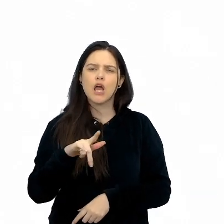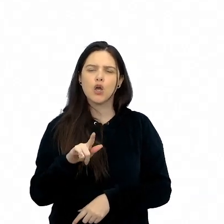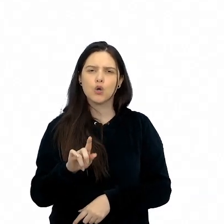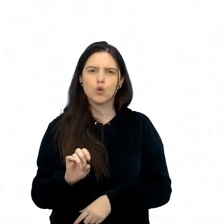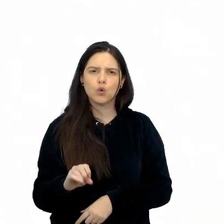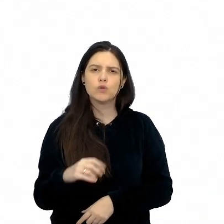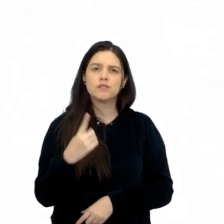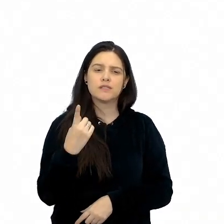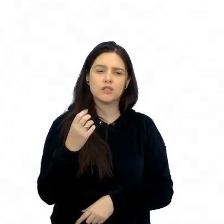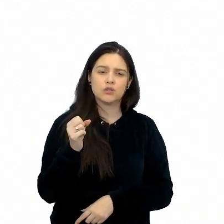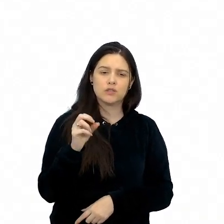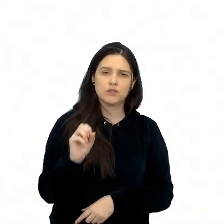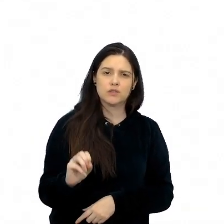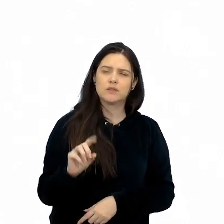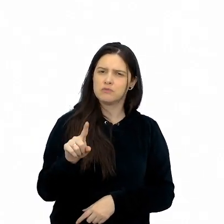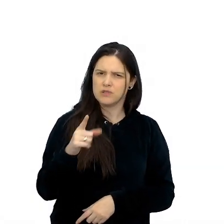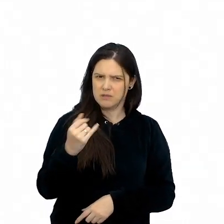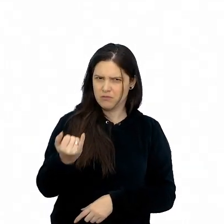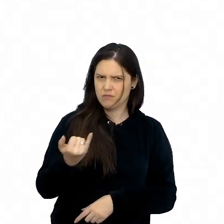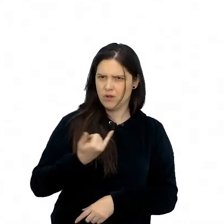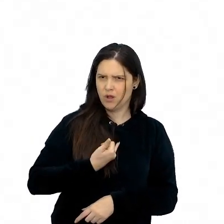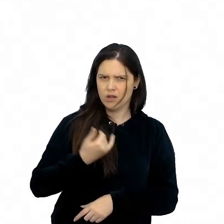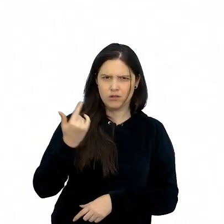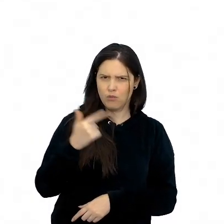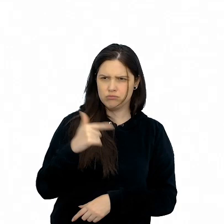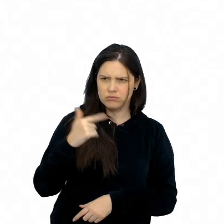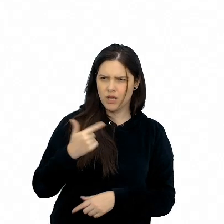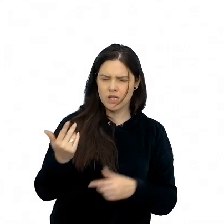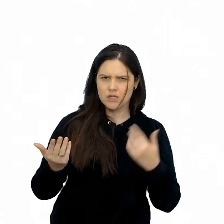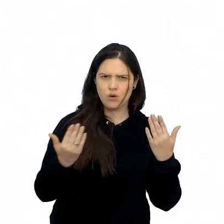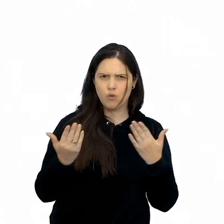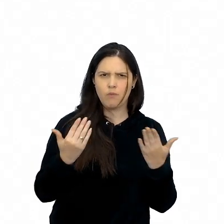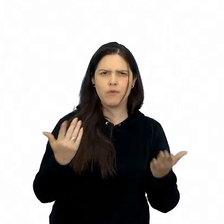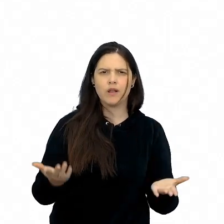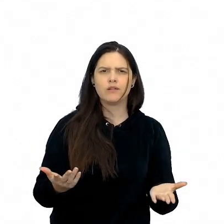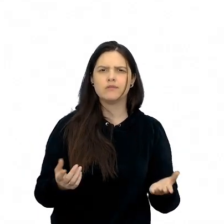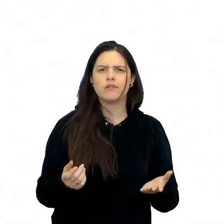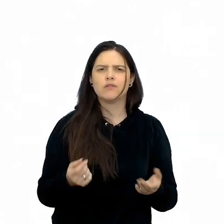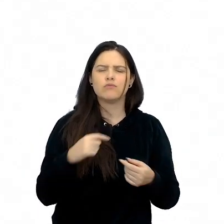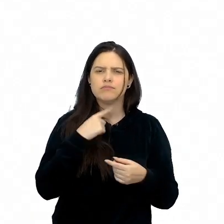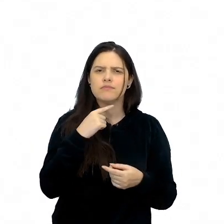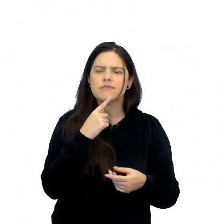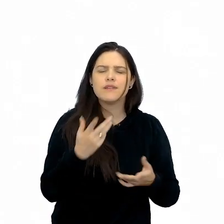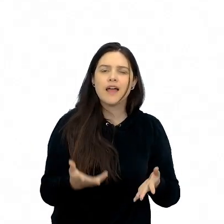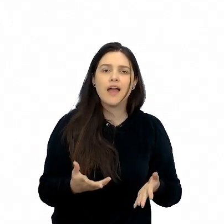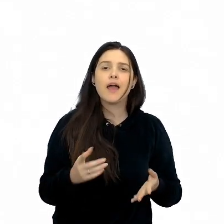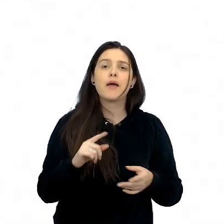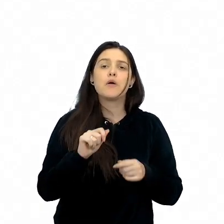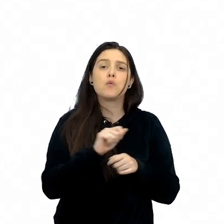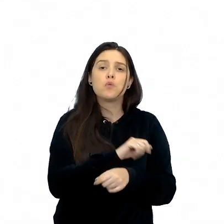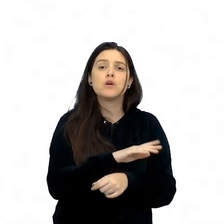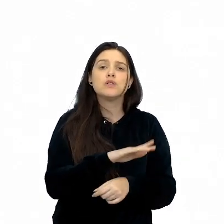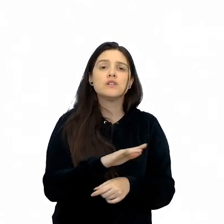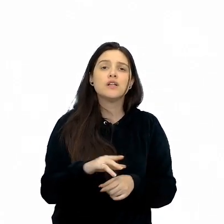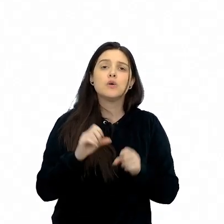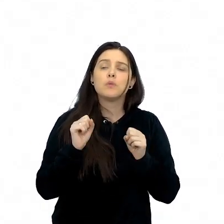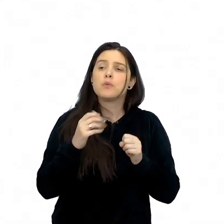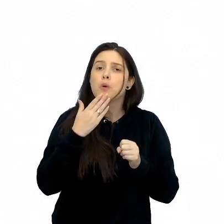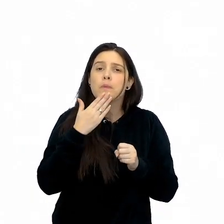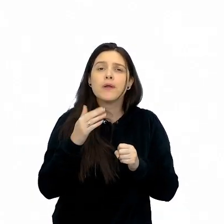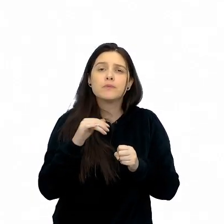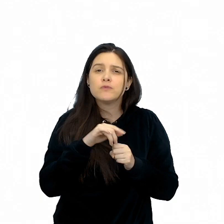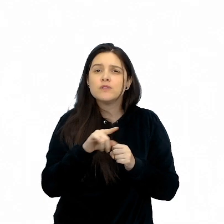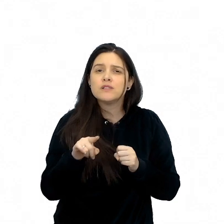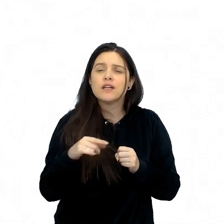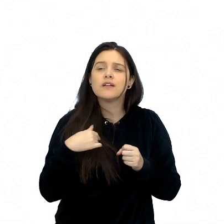apenas, você falou para ele, ele não tem essa comprovação, então pode criar dúvidas desse aluno, desse estudante. Então, o que eu peço para vocês?